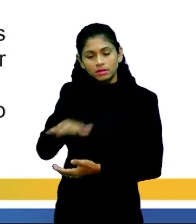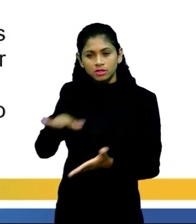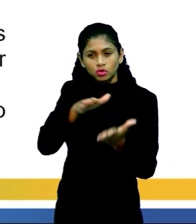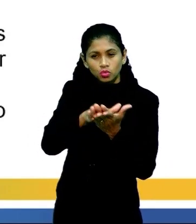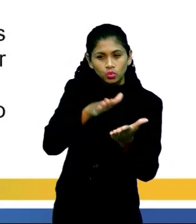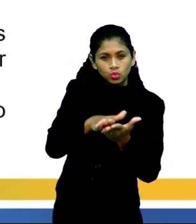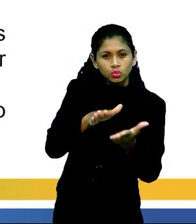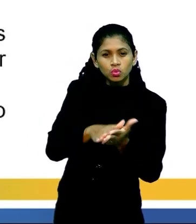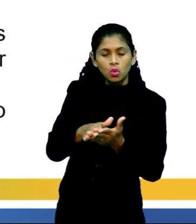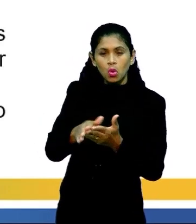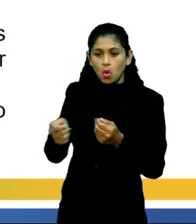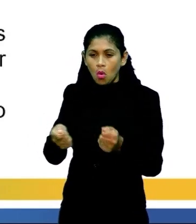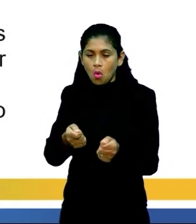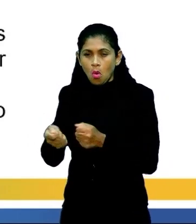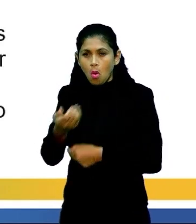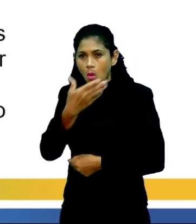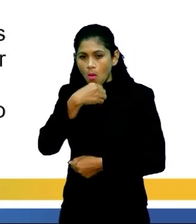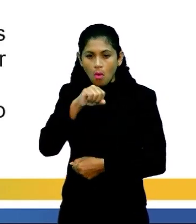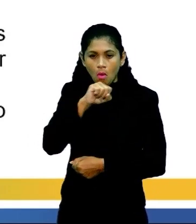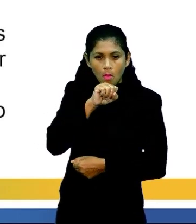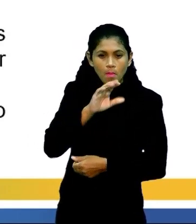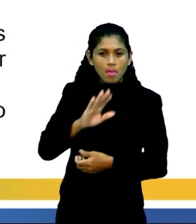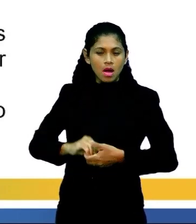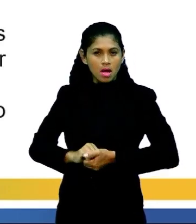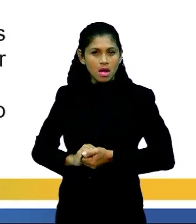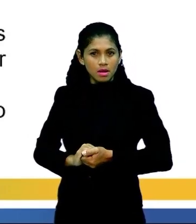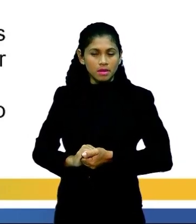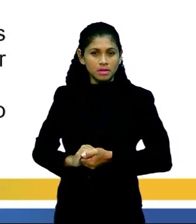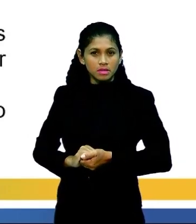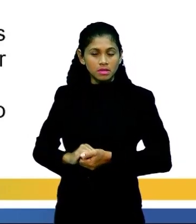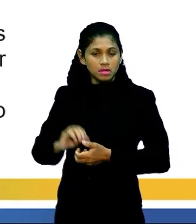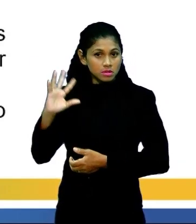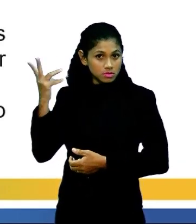problemas sozinhos.